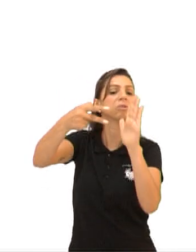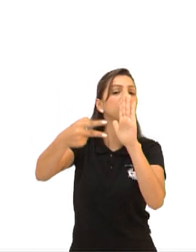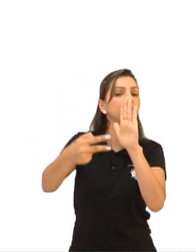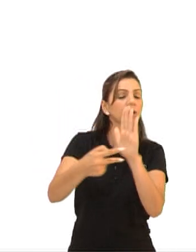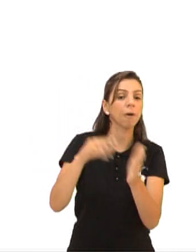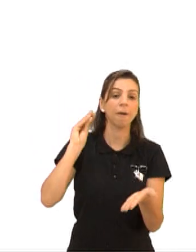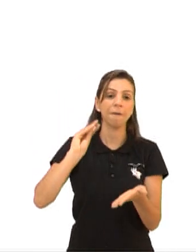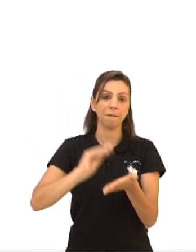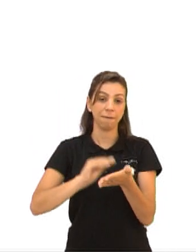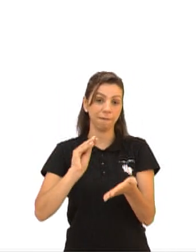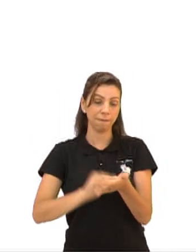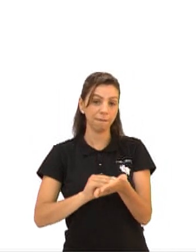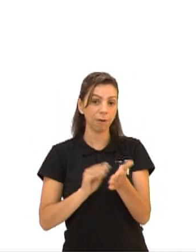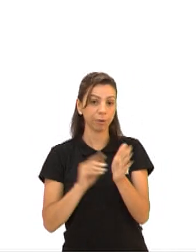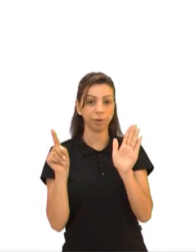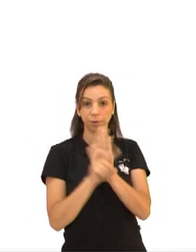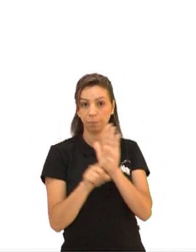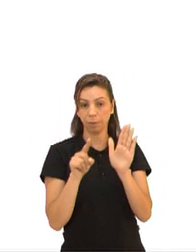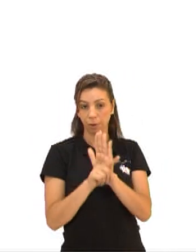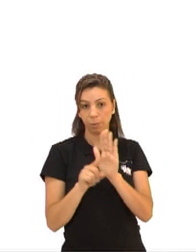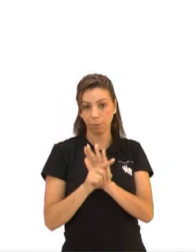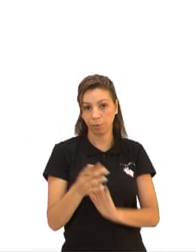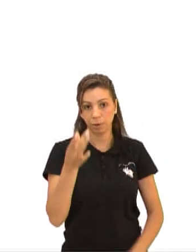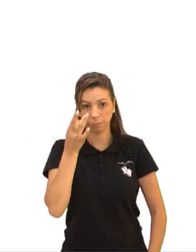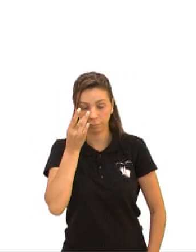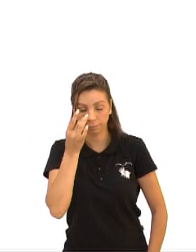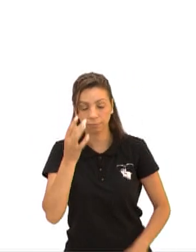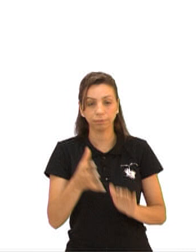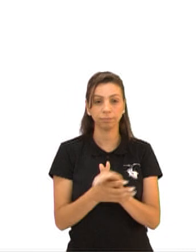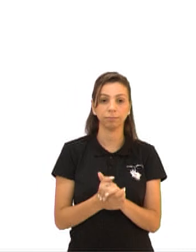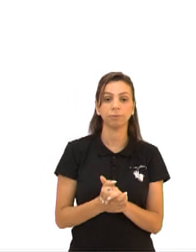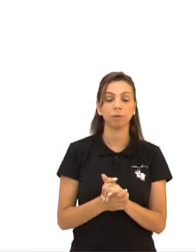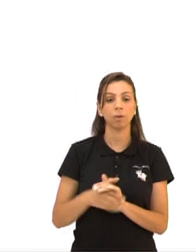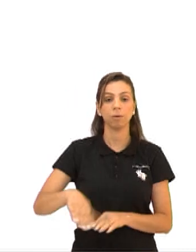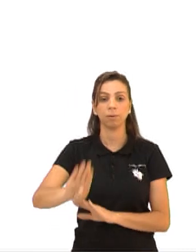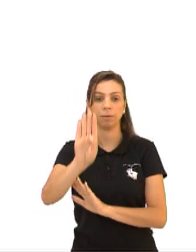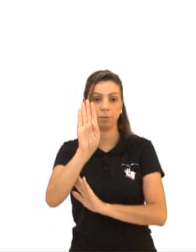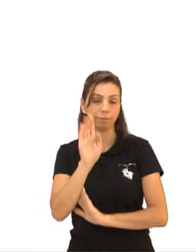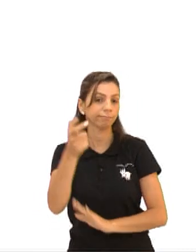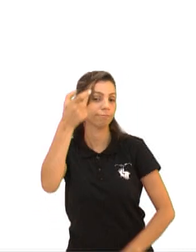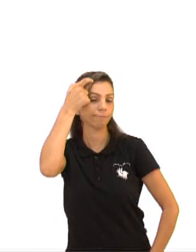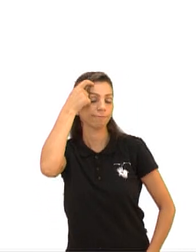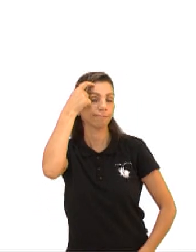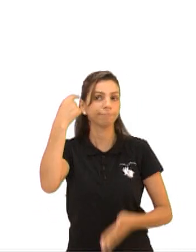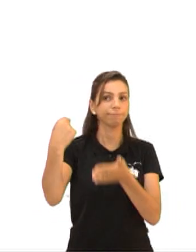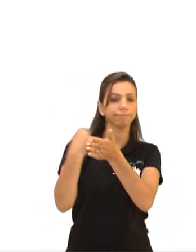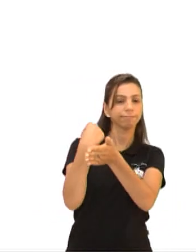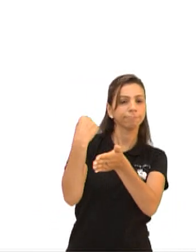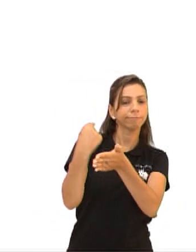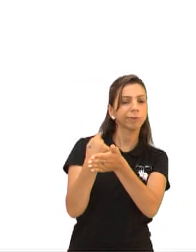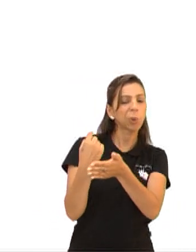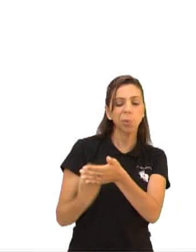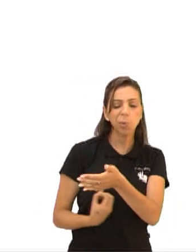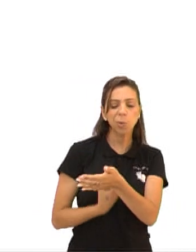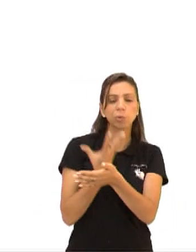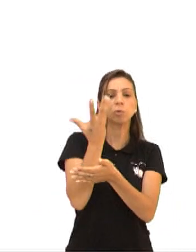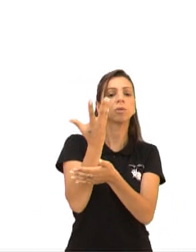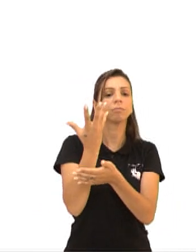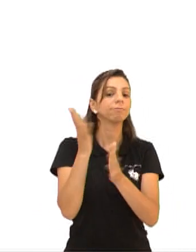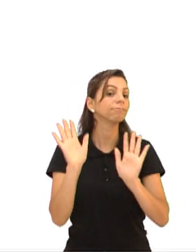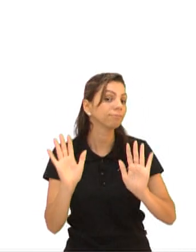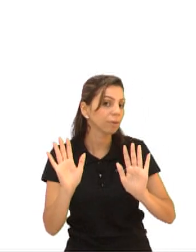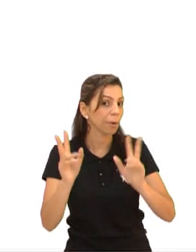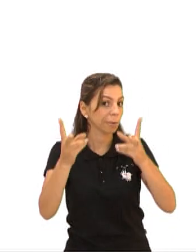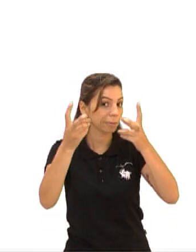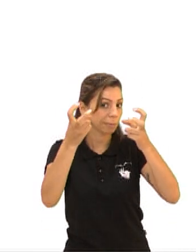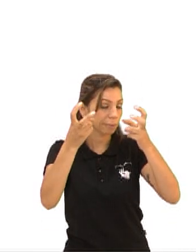das ideias em relação à realidade, ou letra B, questionamento racional sobre a origem do ser. Perceba,